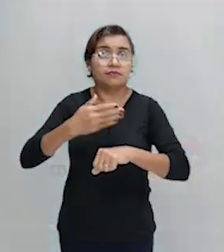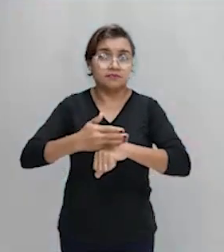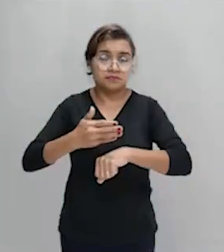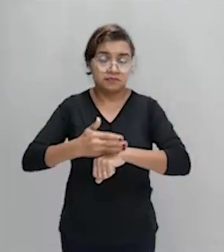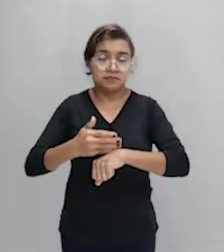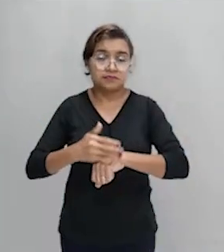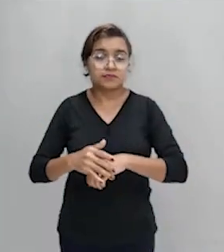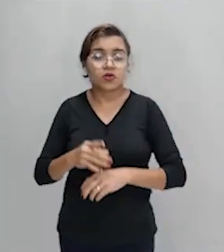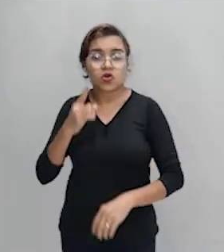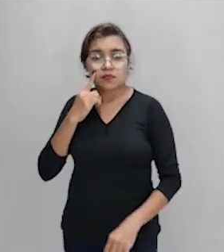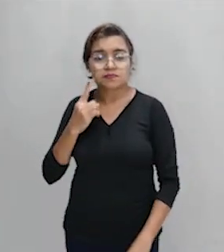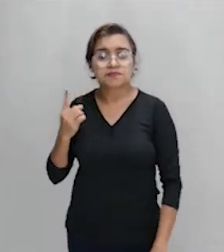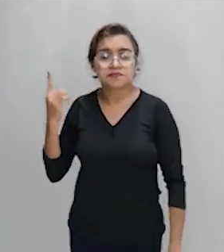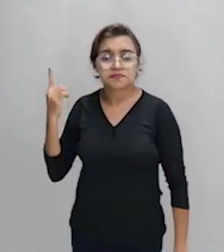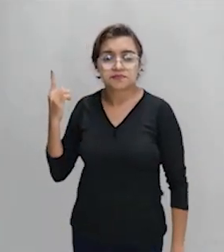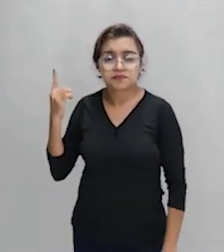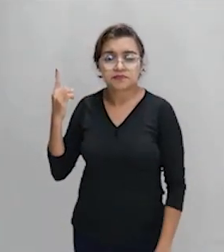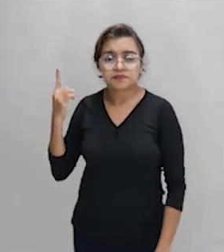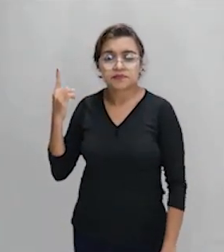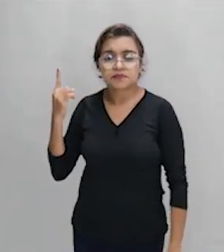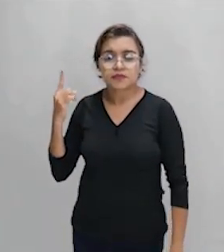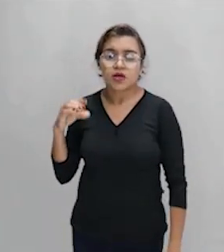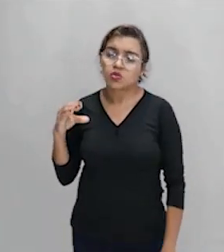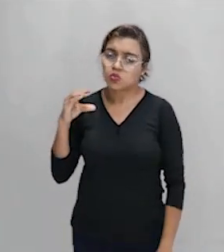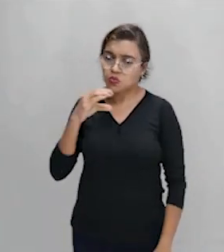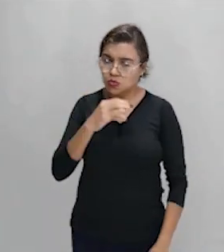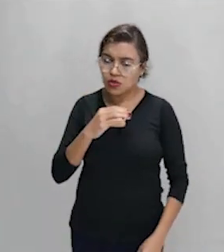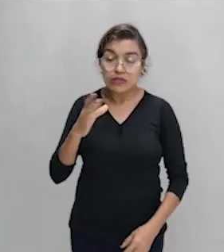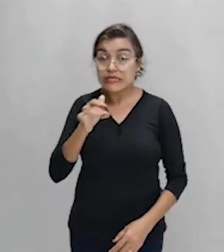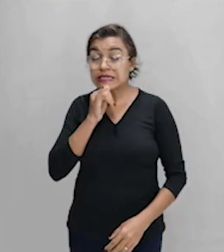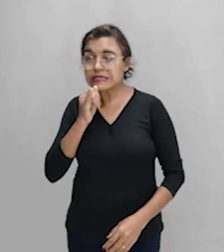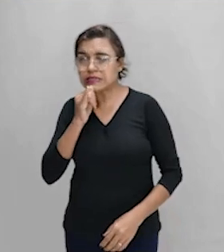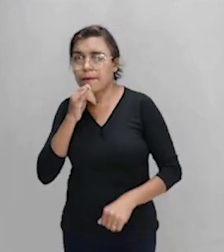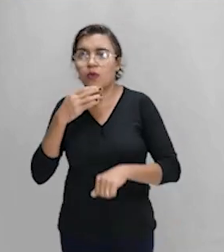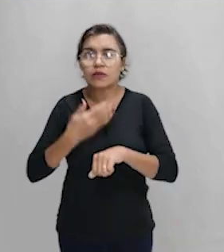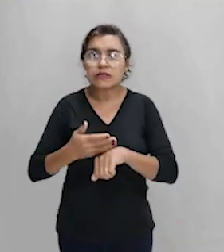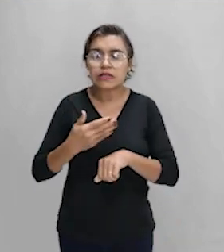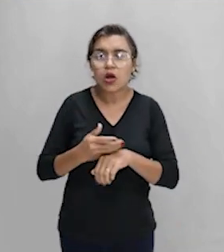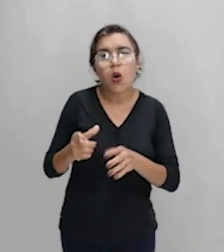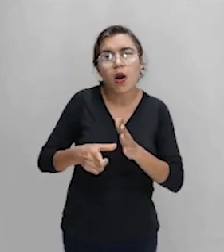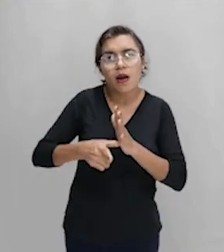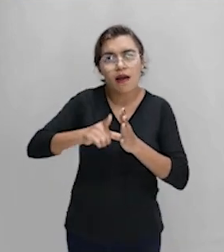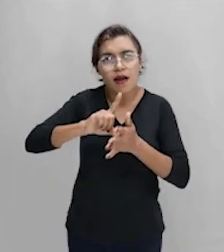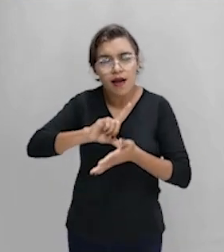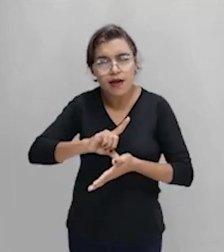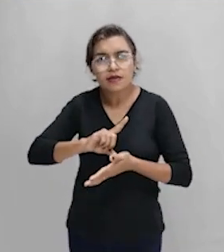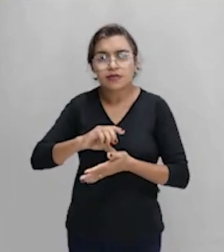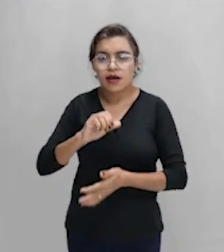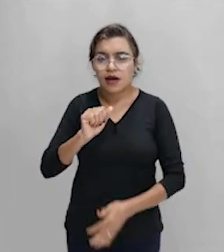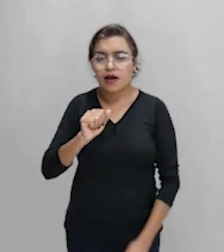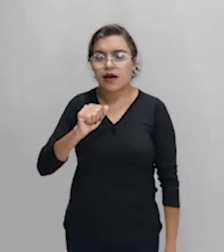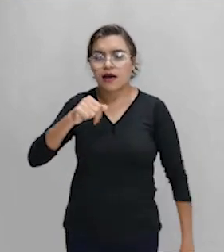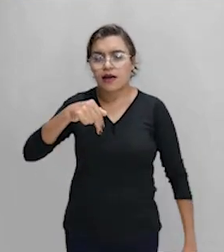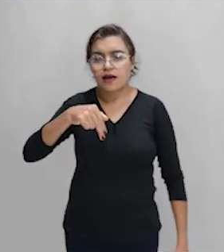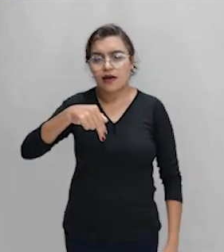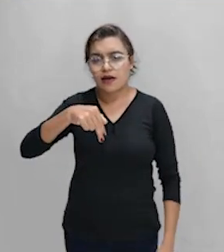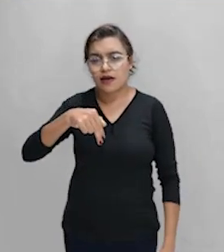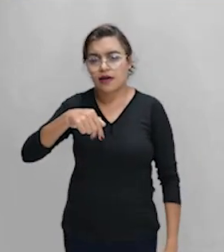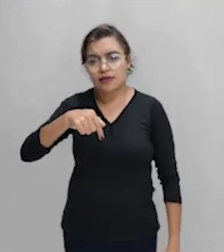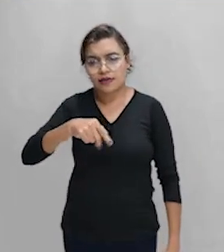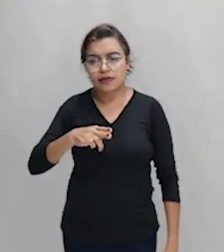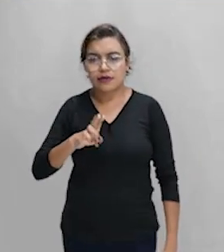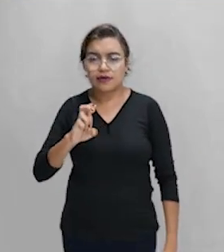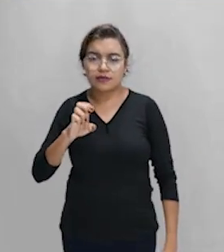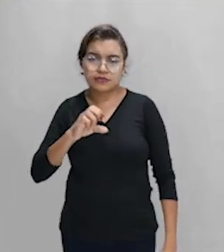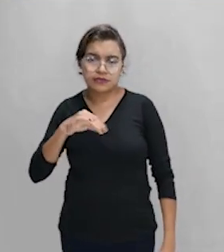treinamento. Está aqui ela, ó, o aquecimento, né? Que é onde um atleta ele vai aquecer, vai preparar suas fibras musculares para o